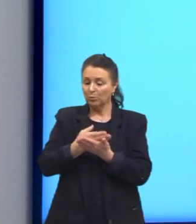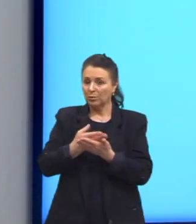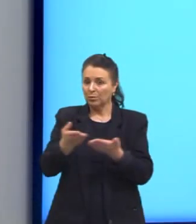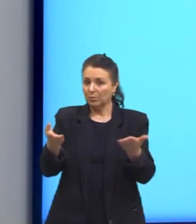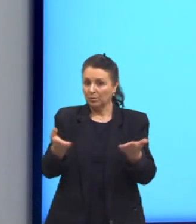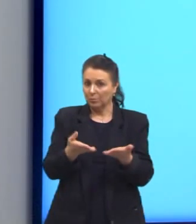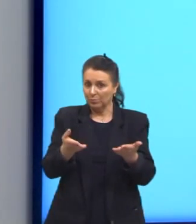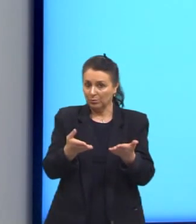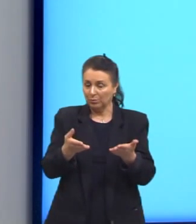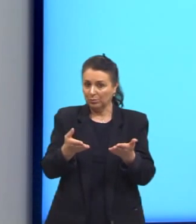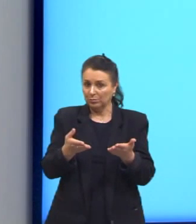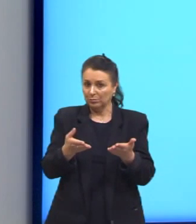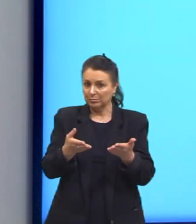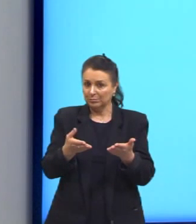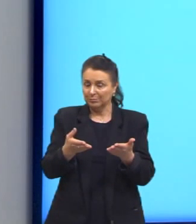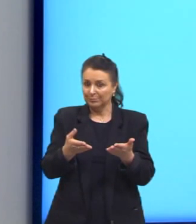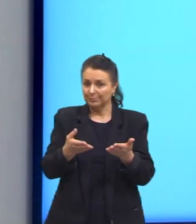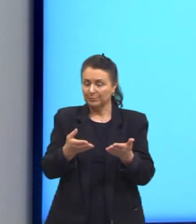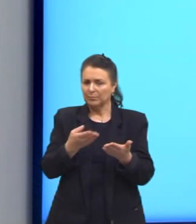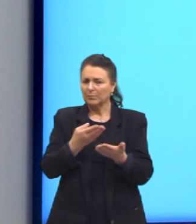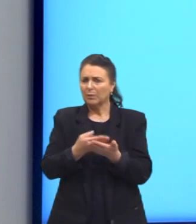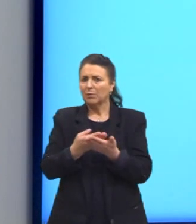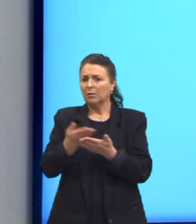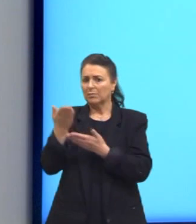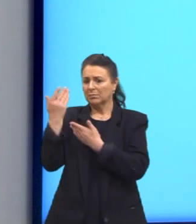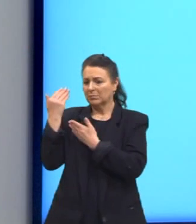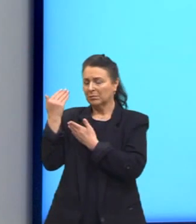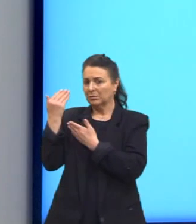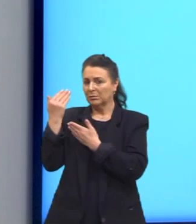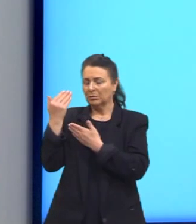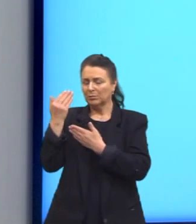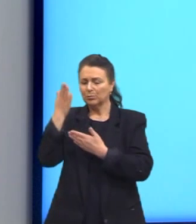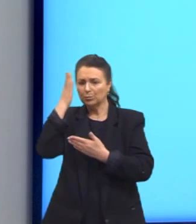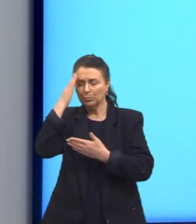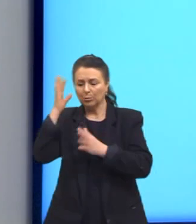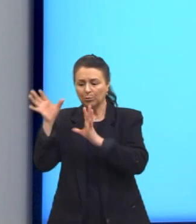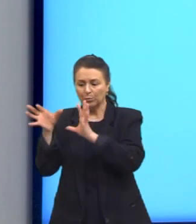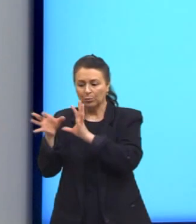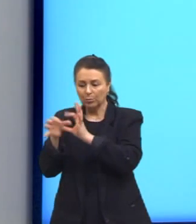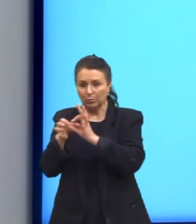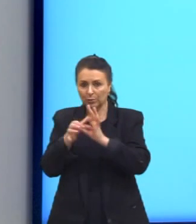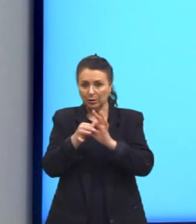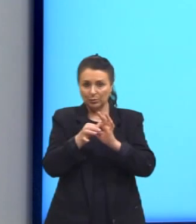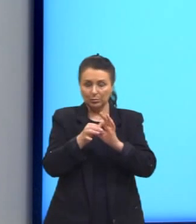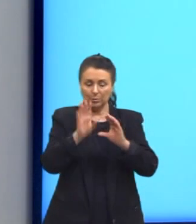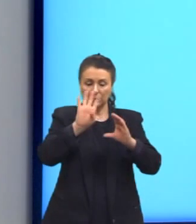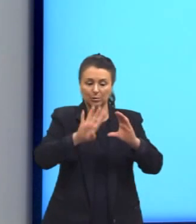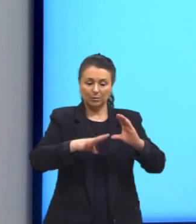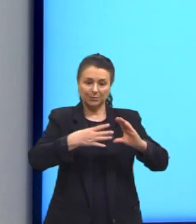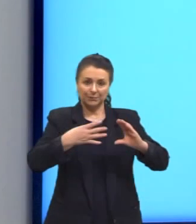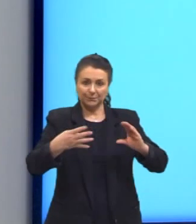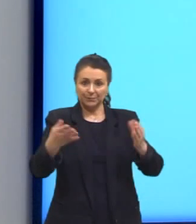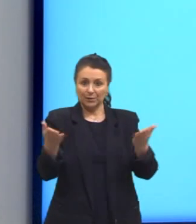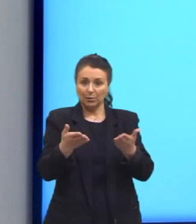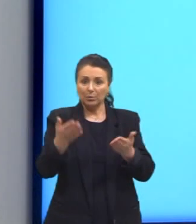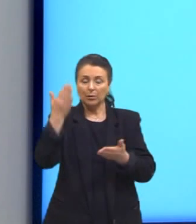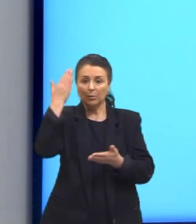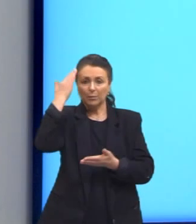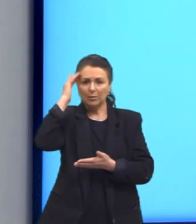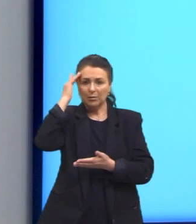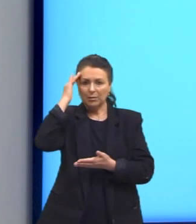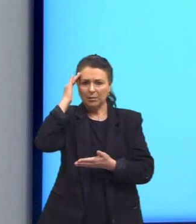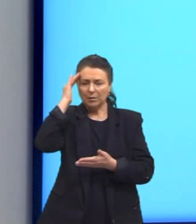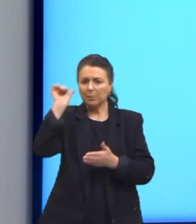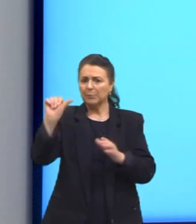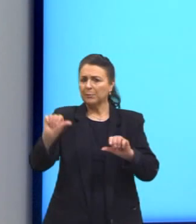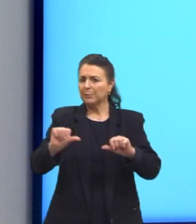vimos, né, duas aulas anteriores aí, um pouquinho do contexto por trás das matrizes. Então, agora vamos entender um pouquinho,